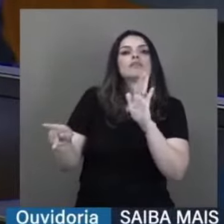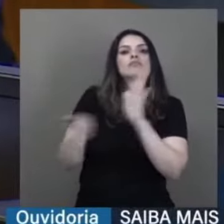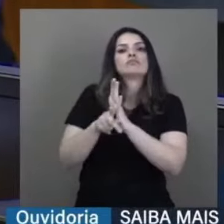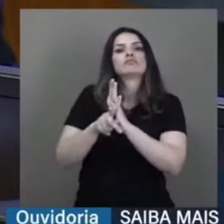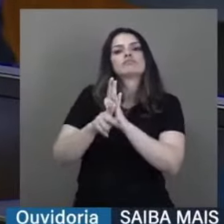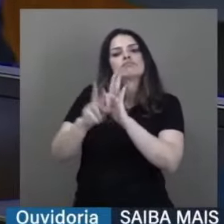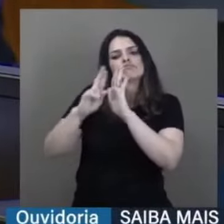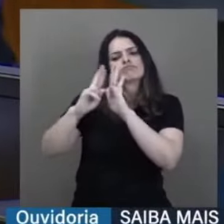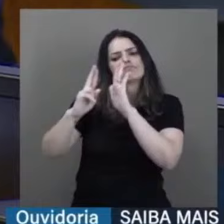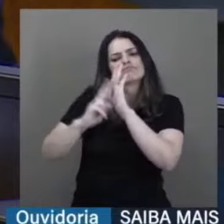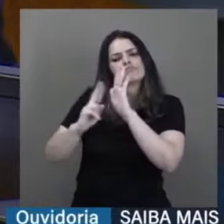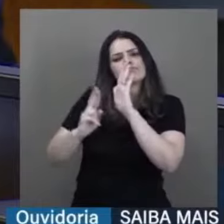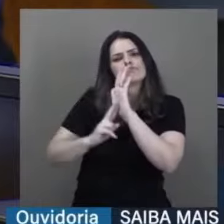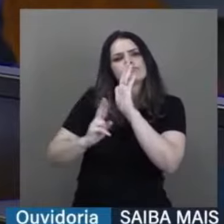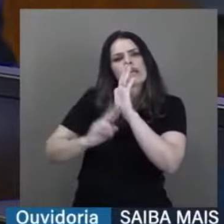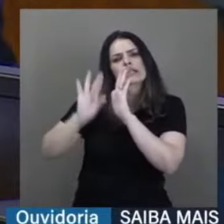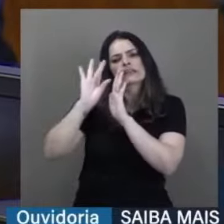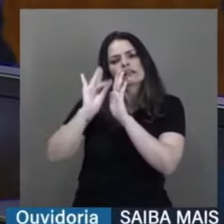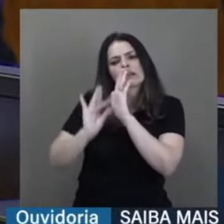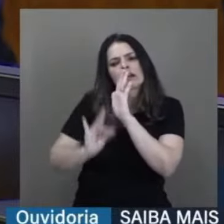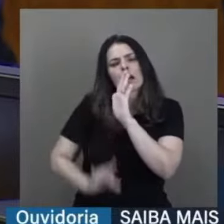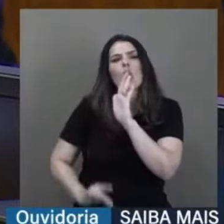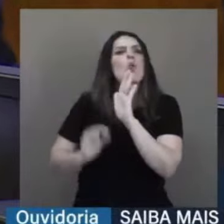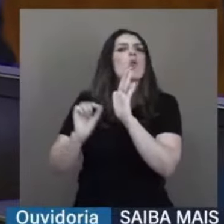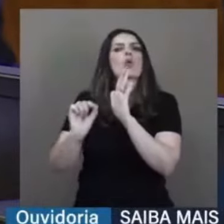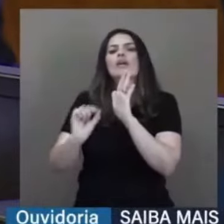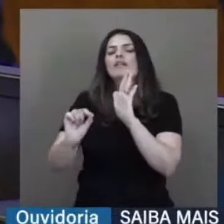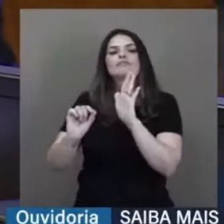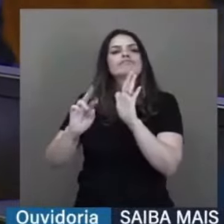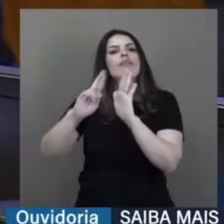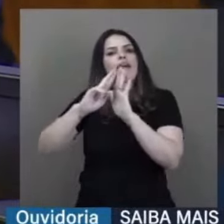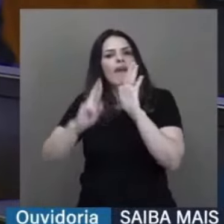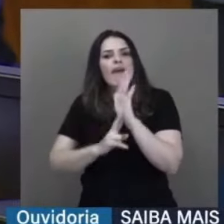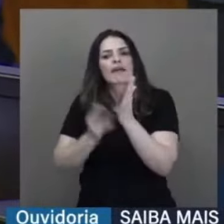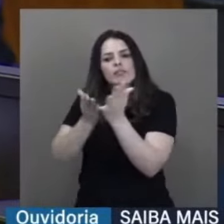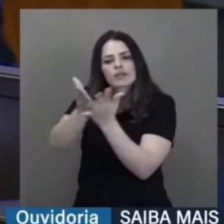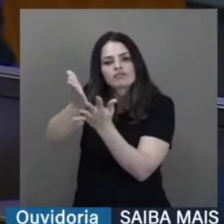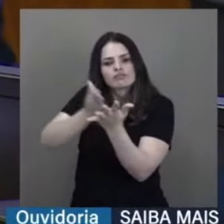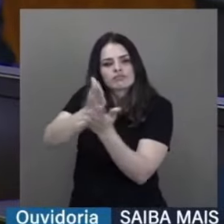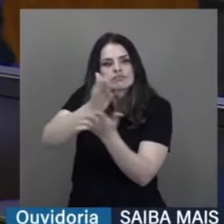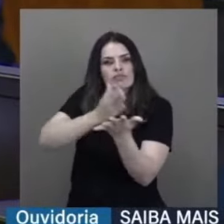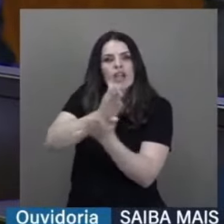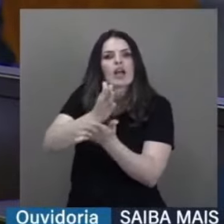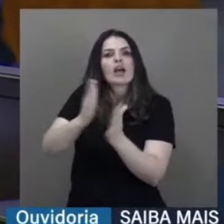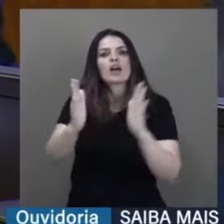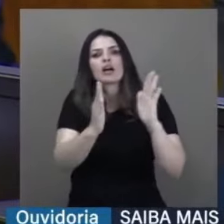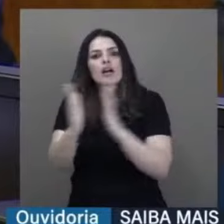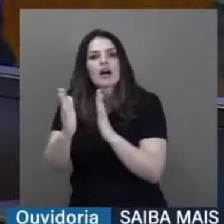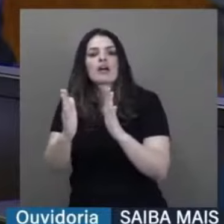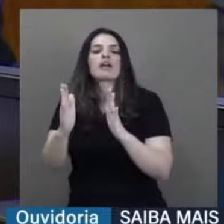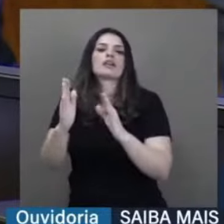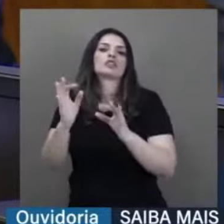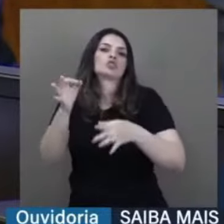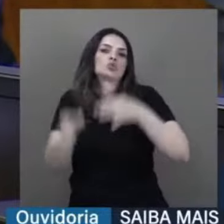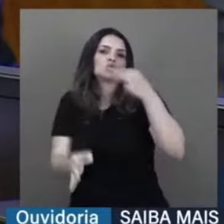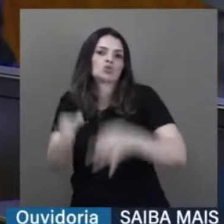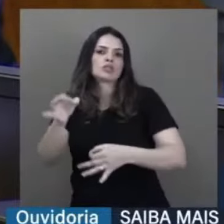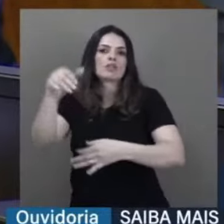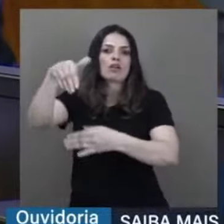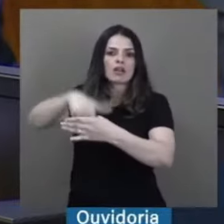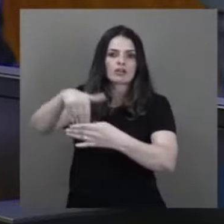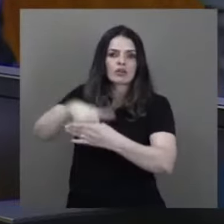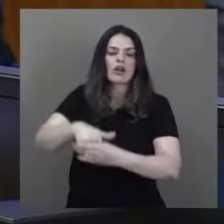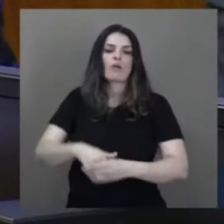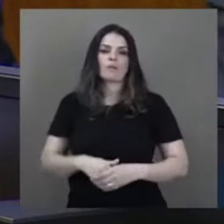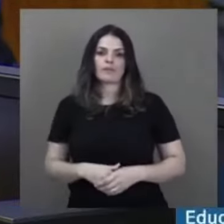maneira definitiva preceitos e princípios que norteiam a justiça eleitoral brasileira e avaliaremos